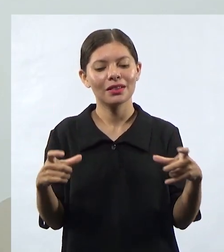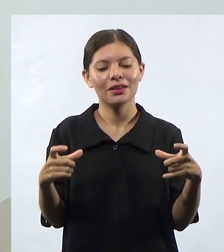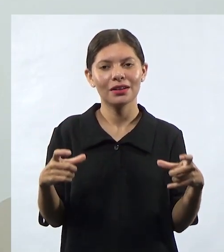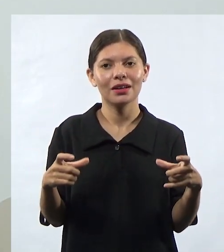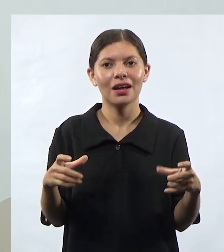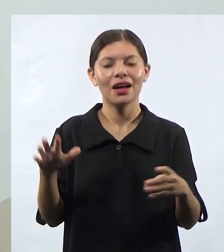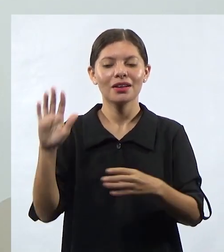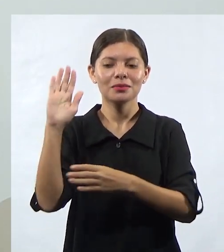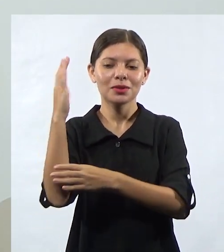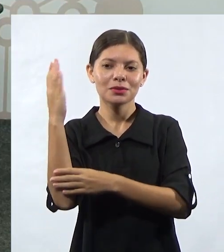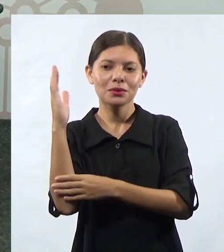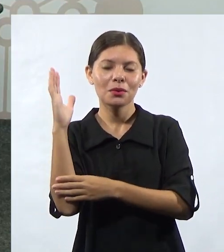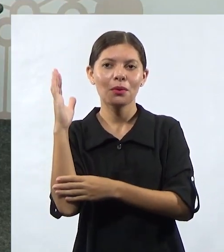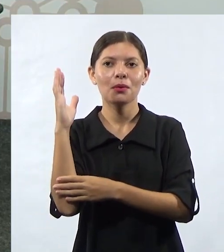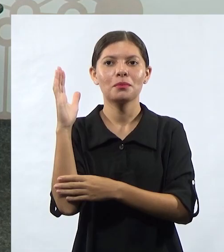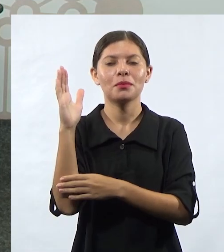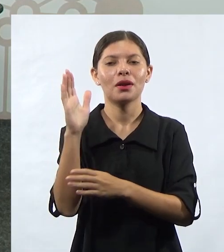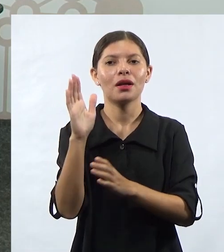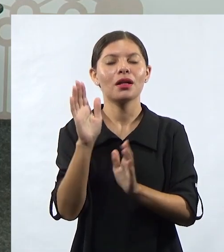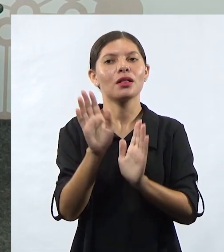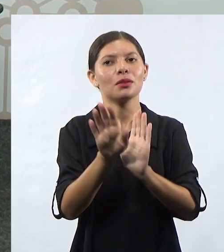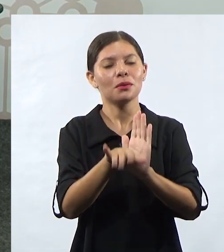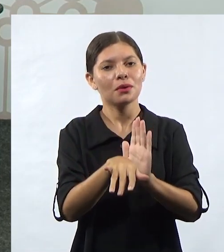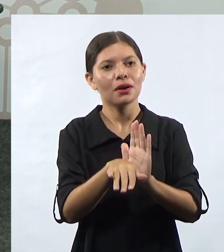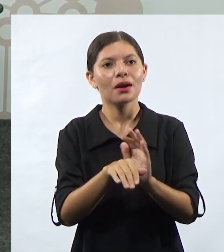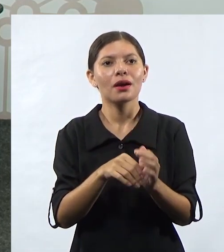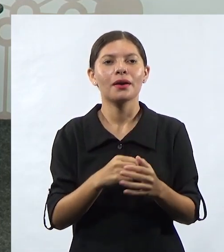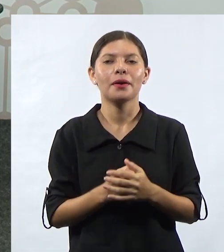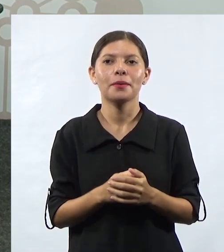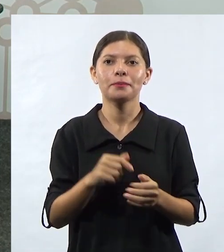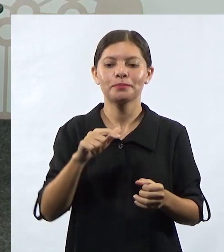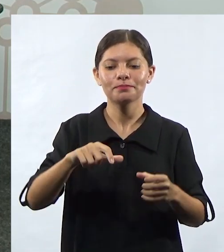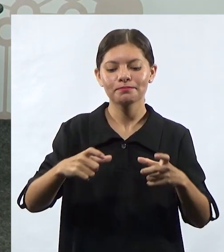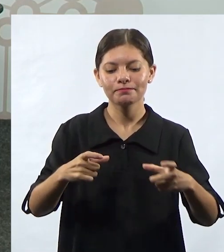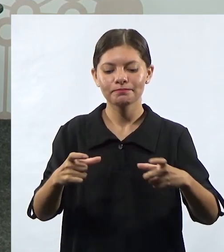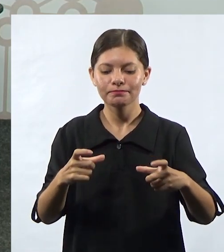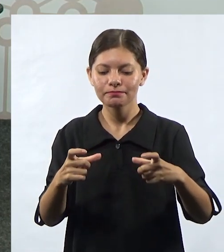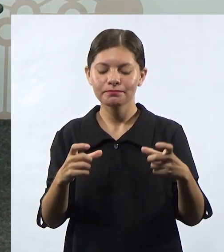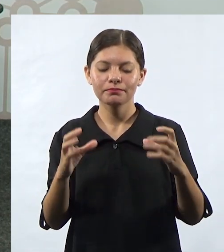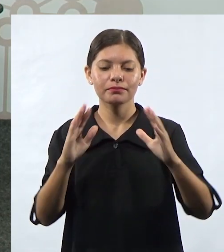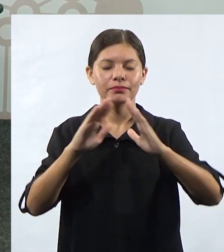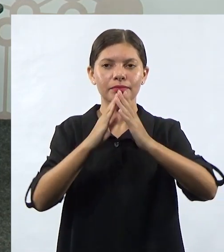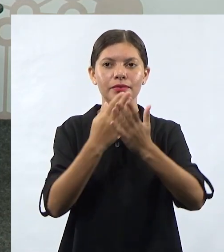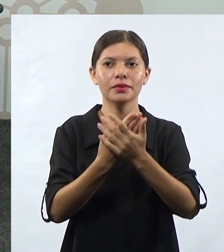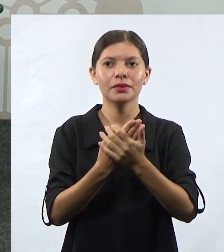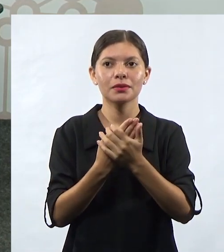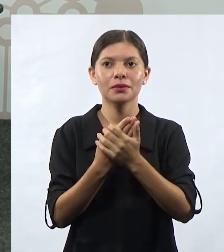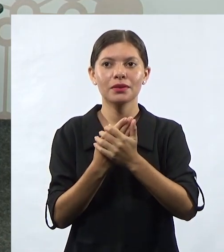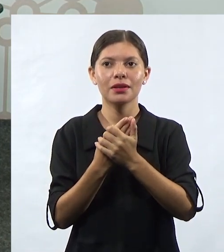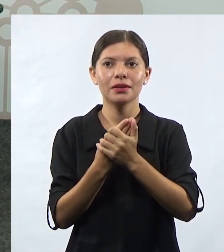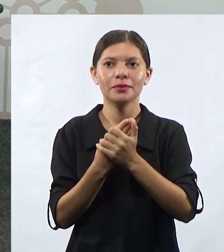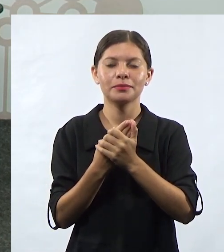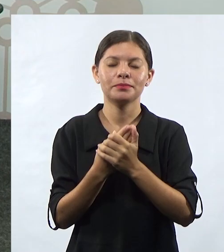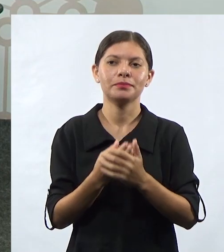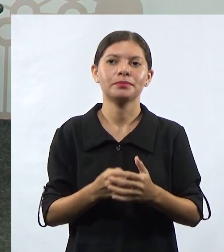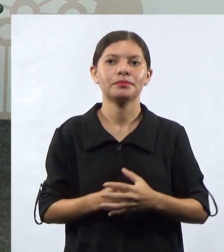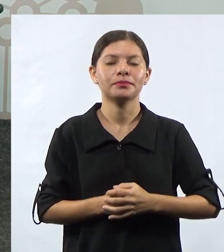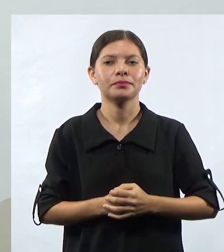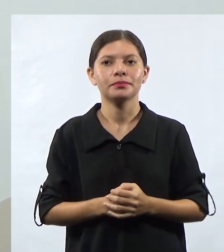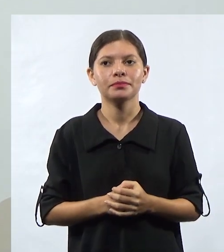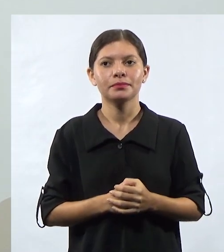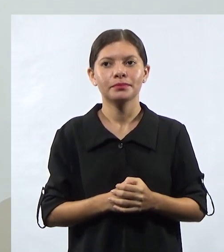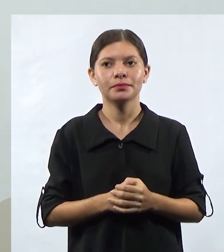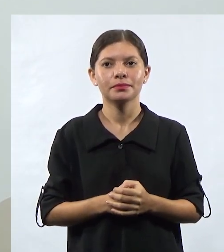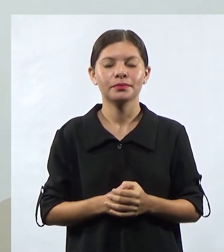de uma sombra. No local também. No local da escola, para ela... fazer os lembretes memoriais, né? Então,